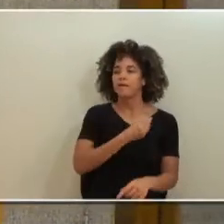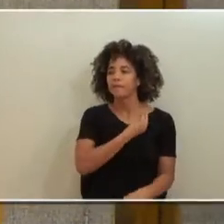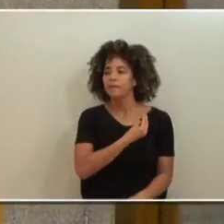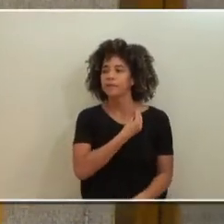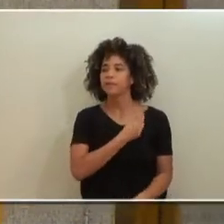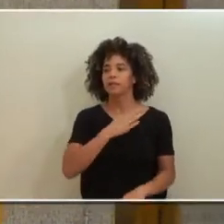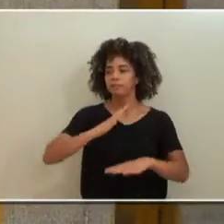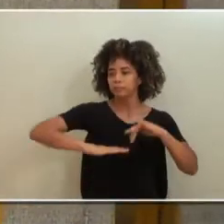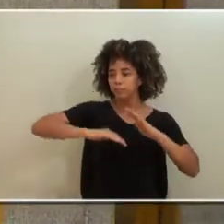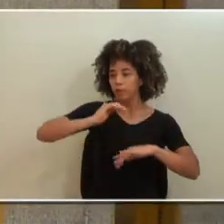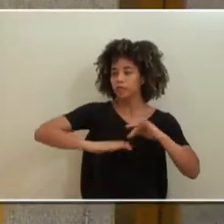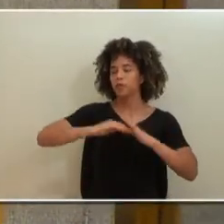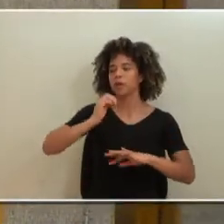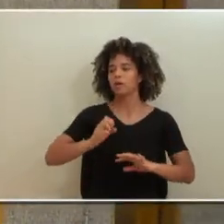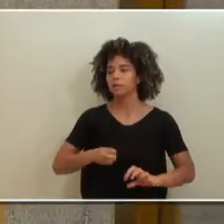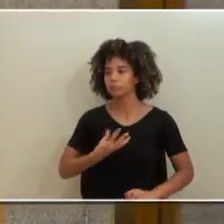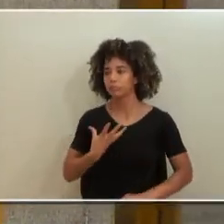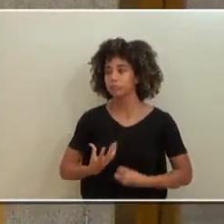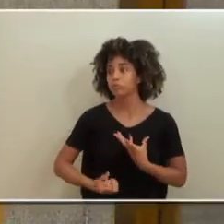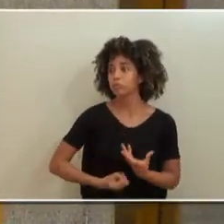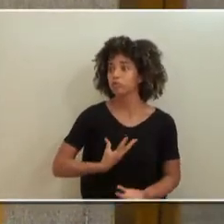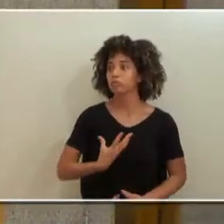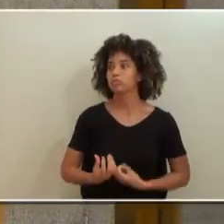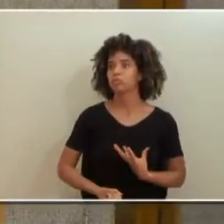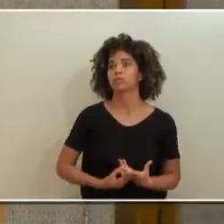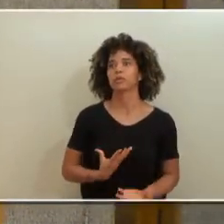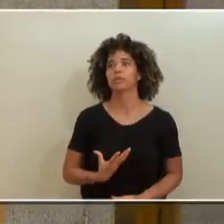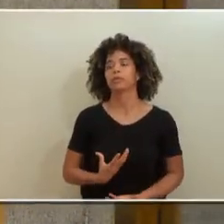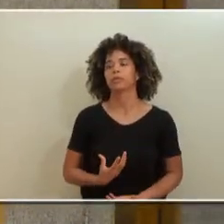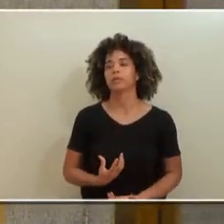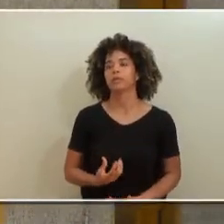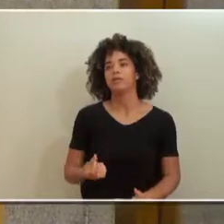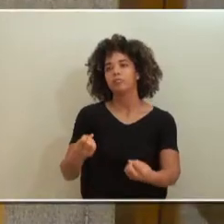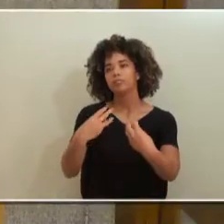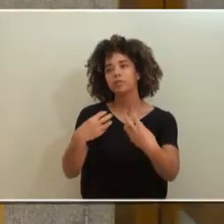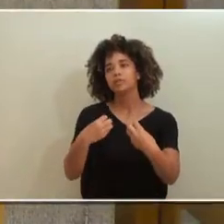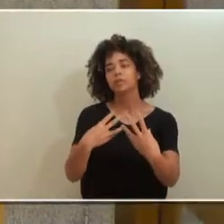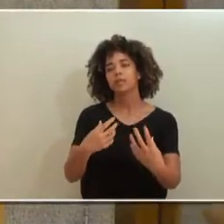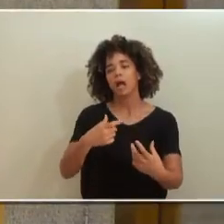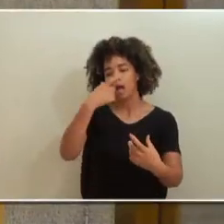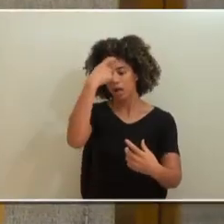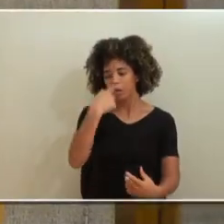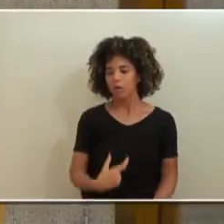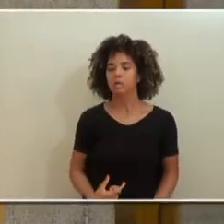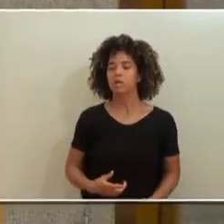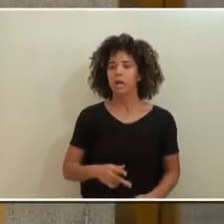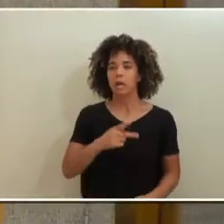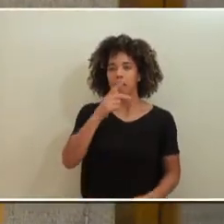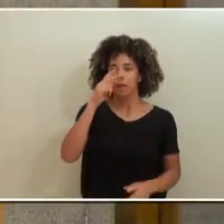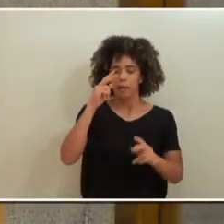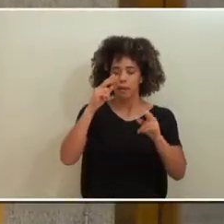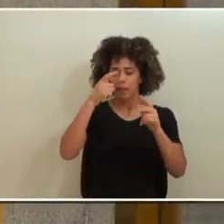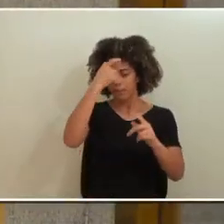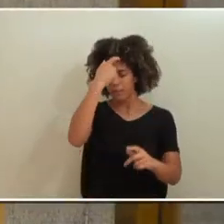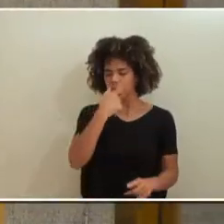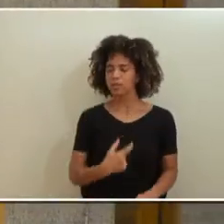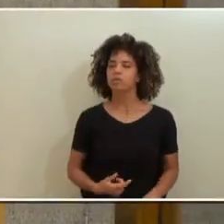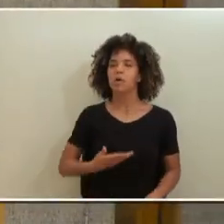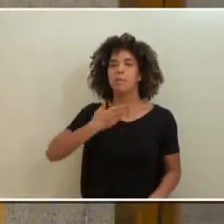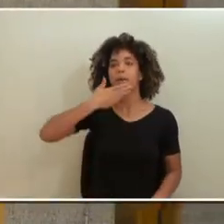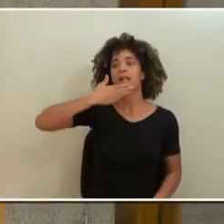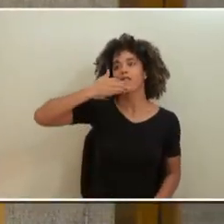a mestre de cerimônia falou, que nos inspira a sermos pessoas melhores a cada dia que passa. Isso é